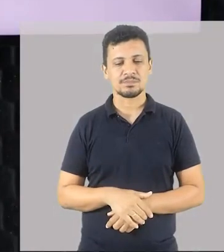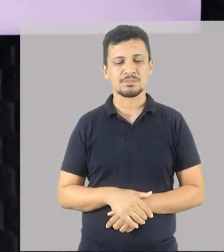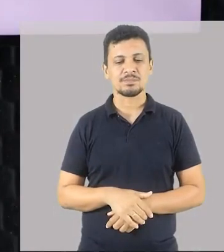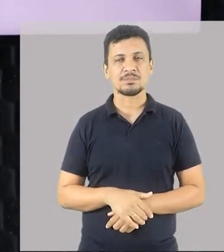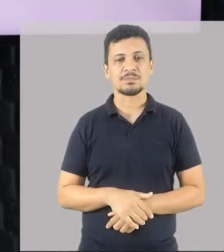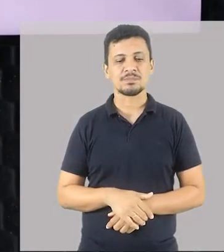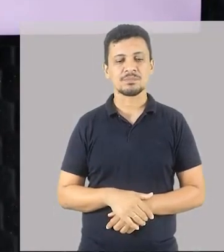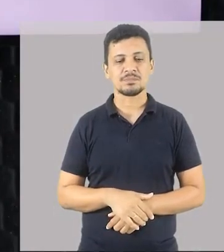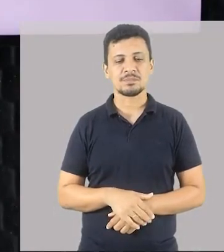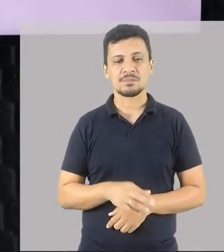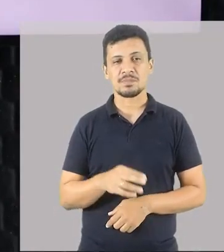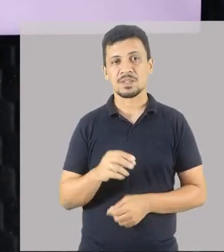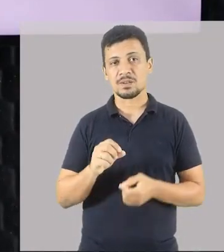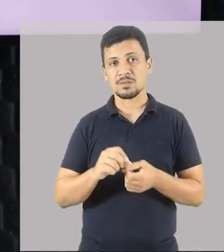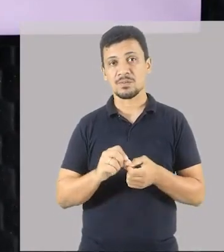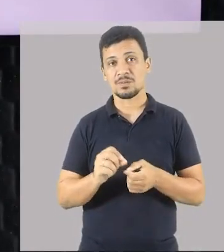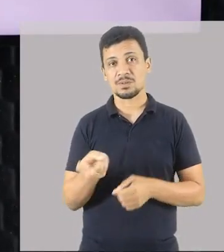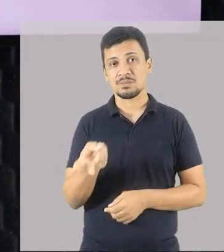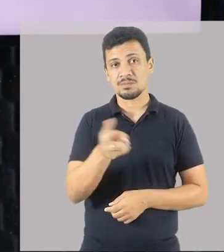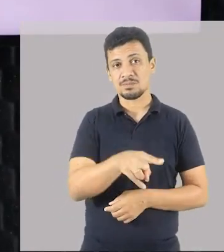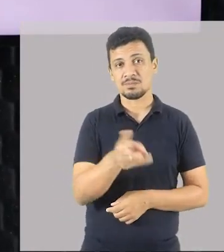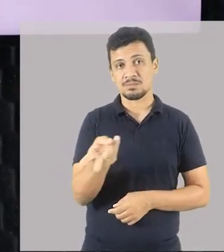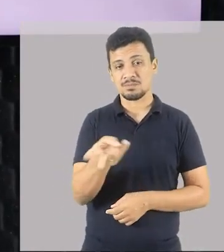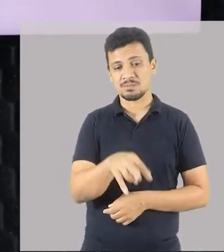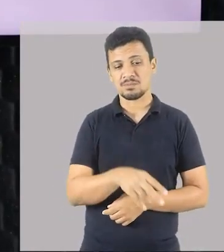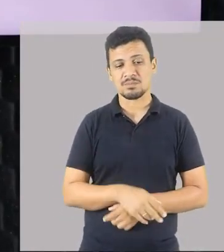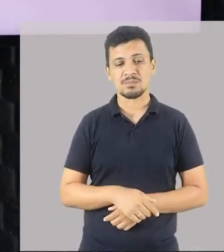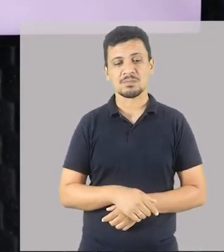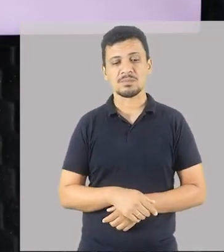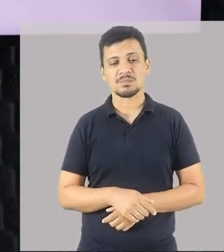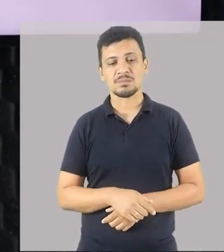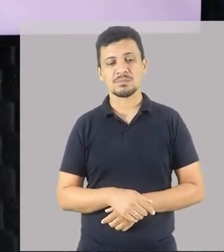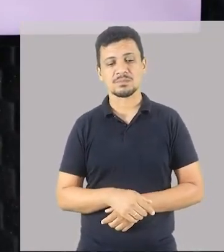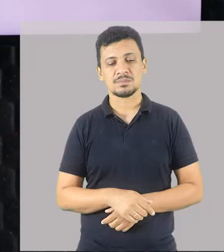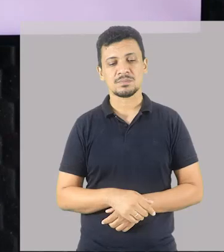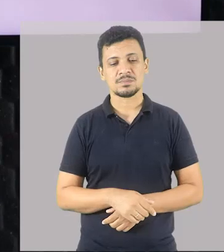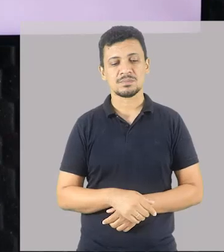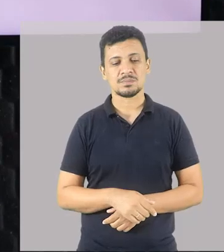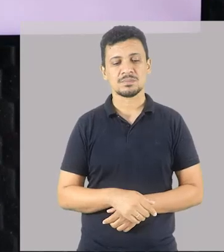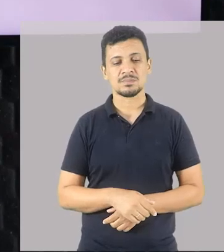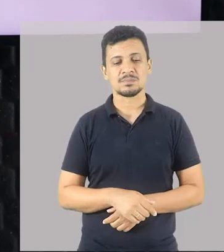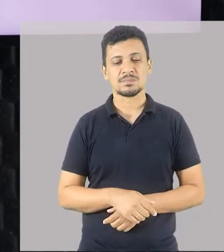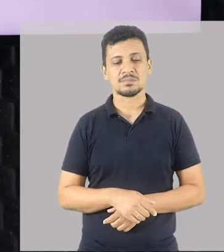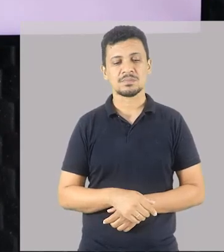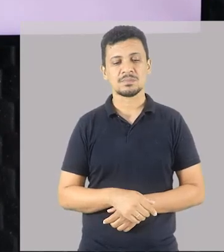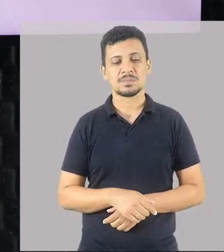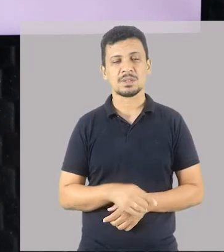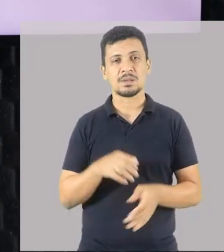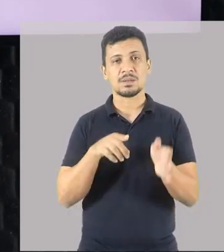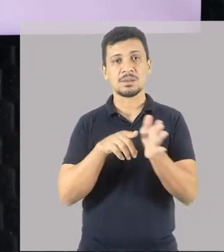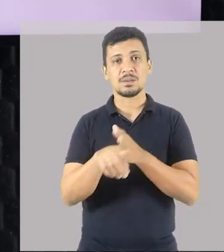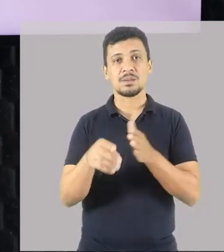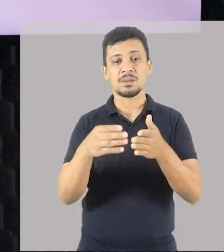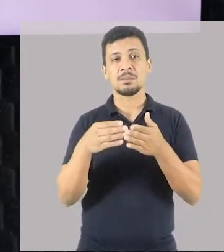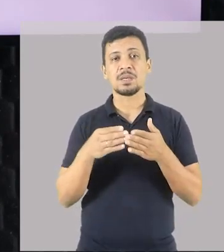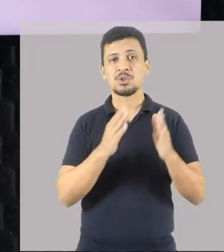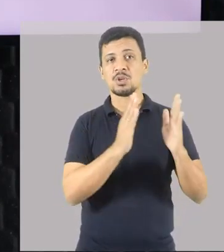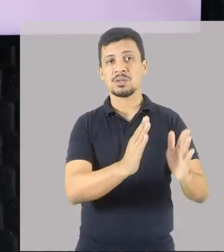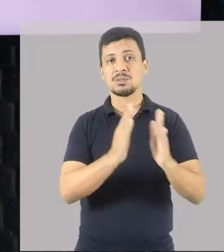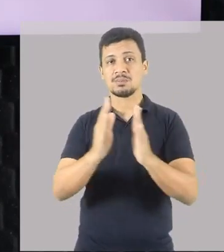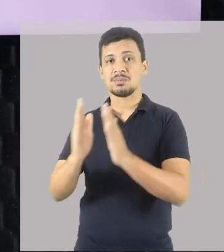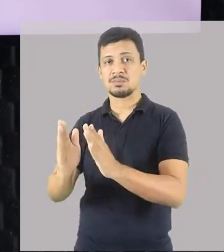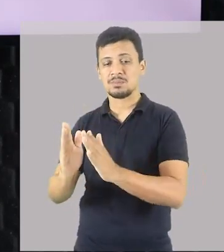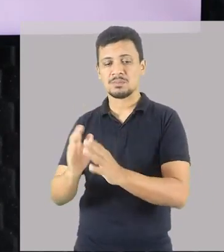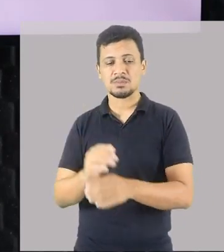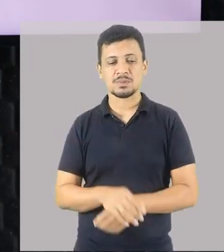tá? Então, aqui ele fez o inverso. Seria uma aglutinação e depois uma justaposição. Só que na questão ele pede respectivamente.